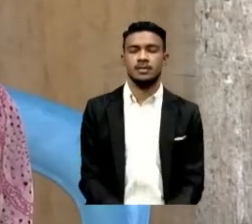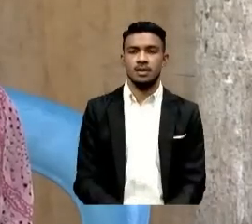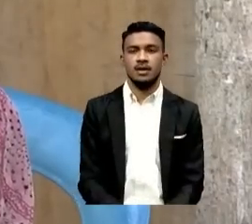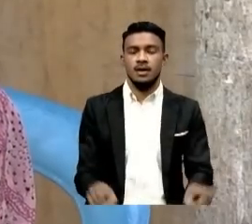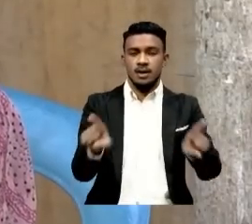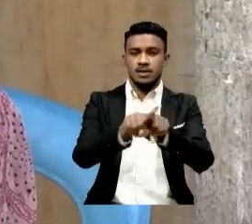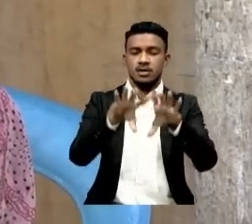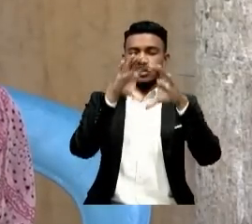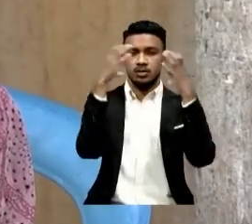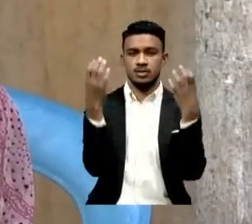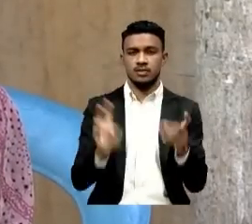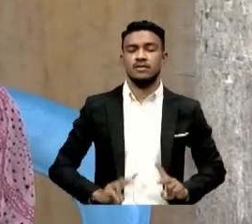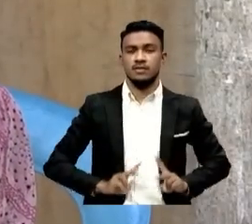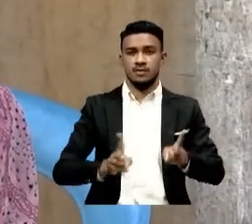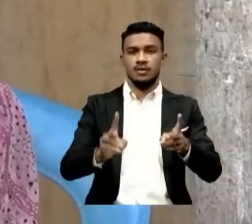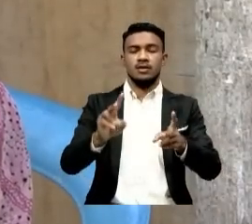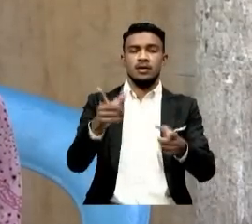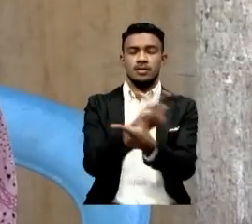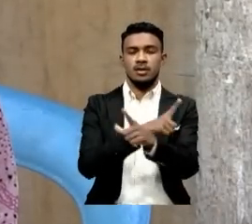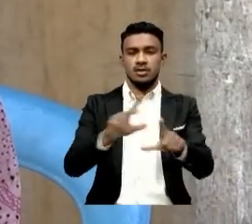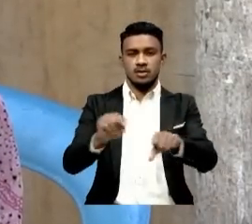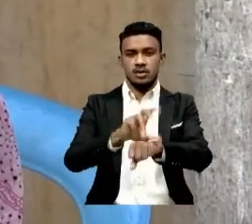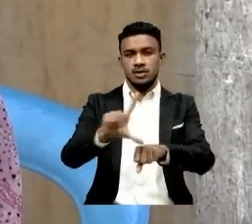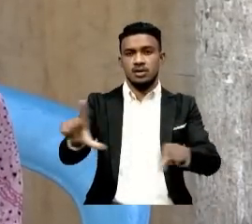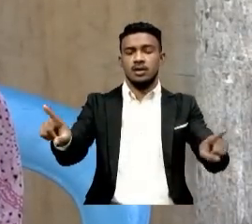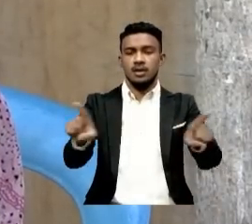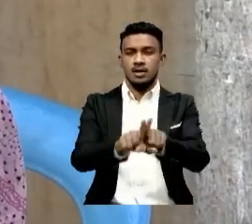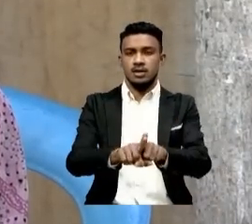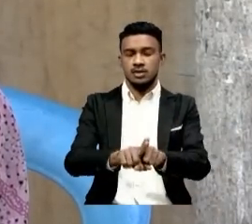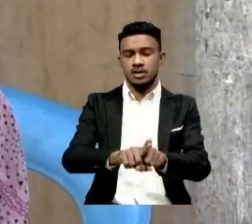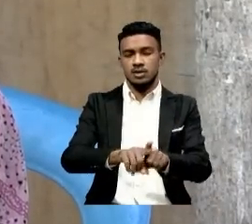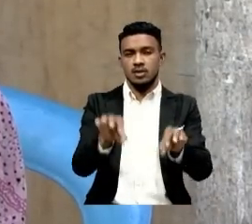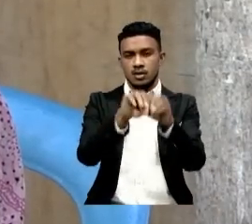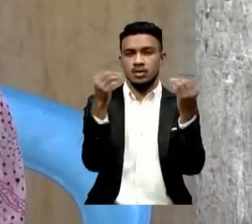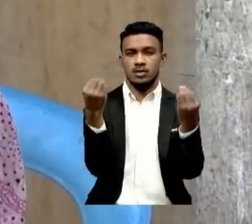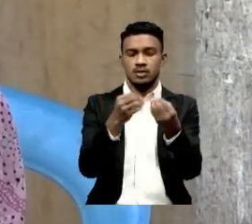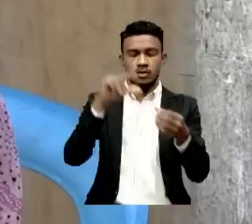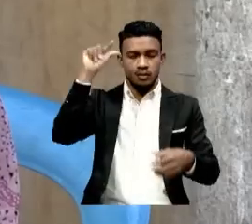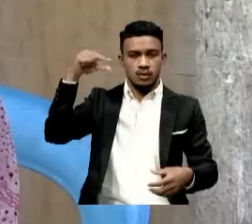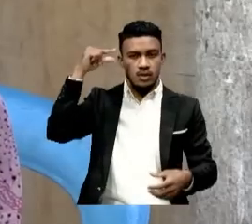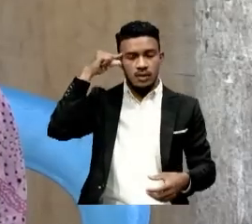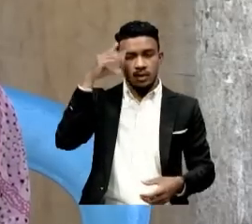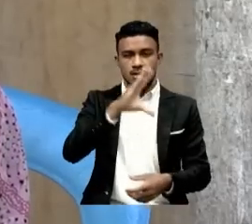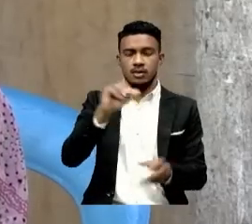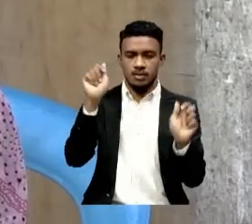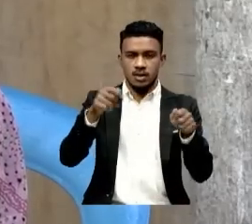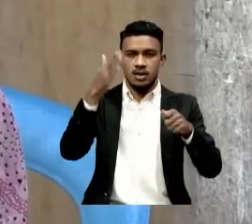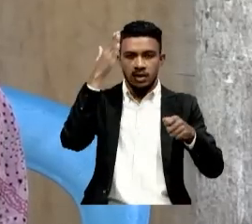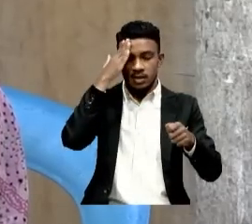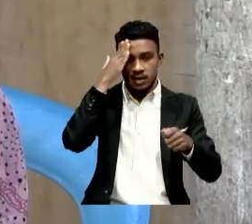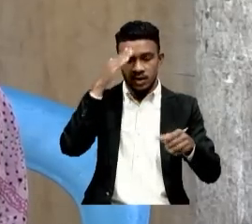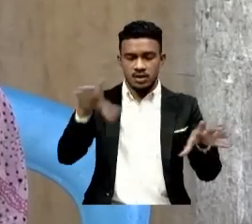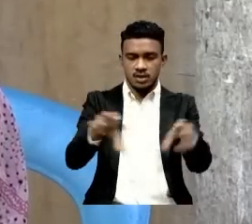Conselho Combatentes Libertação Nacional, lugar órgão consultivo governo nia, hoje reconhece papel combatente